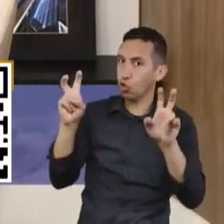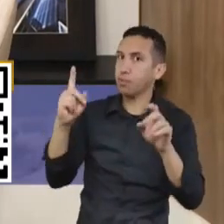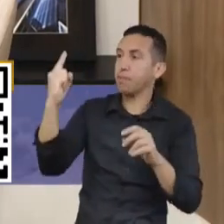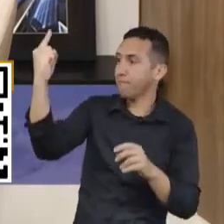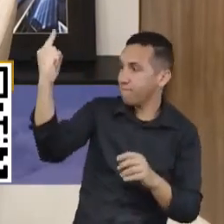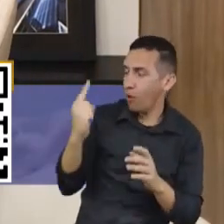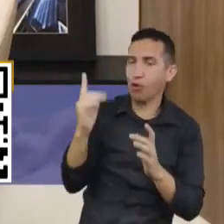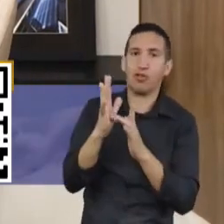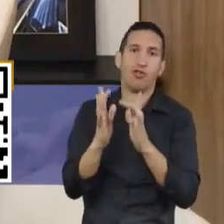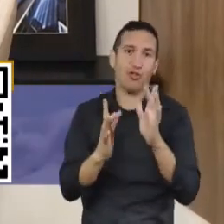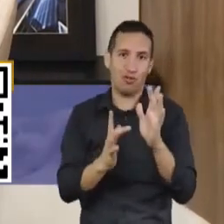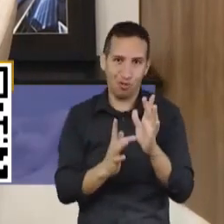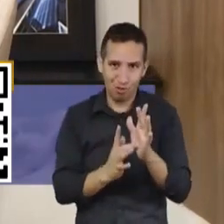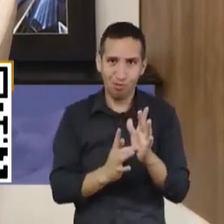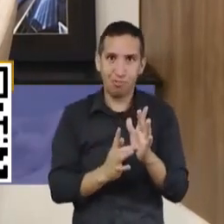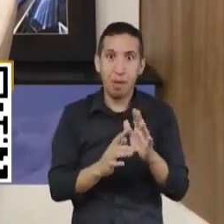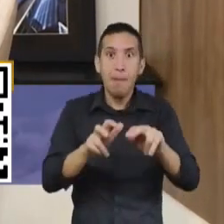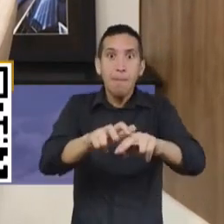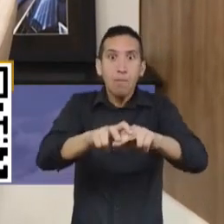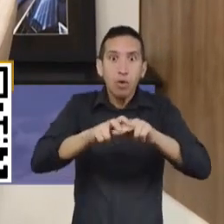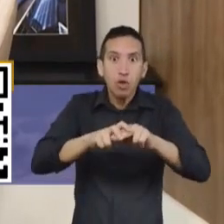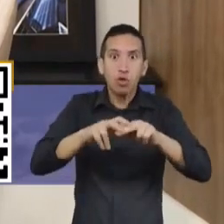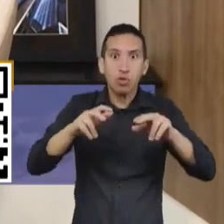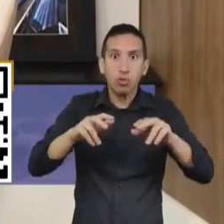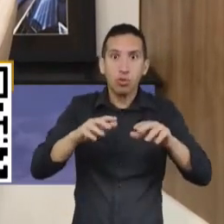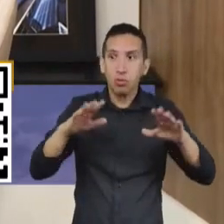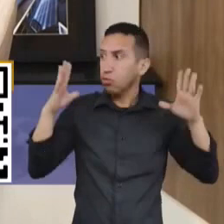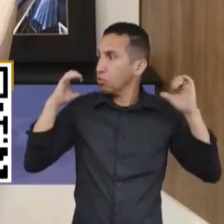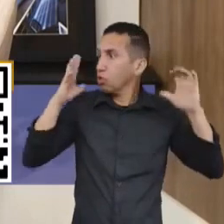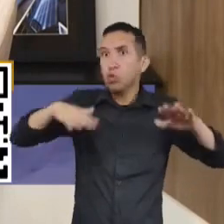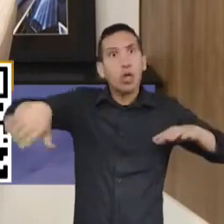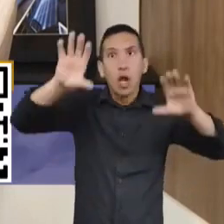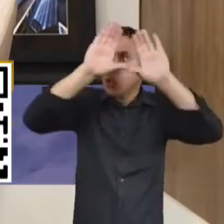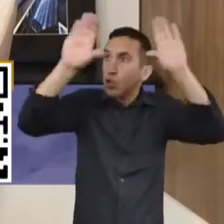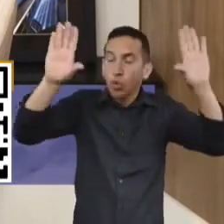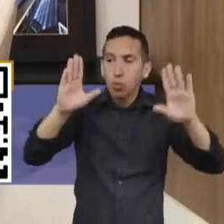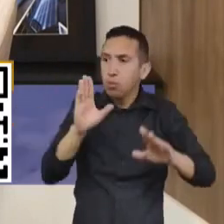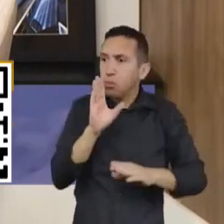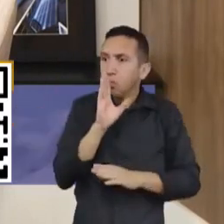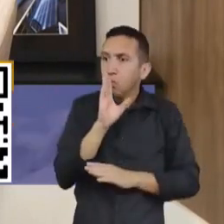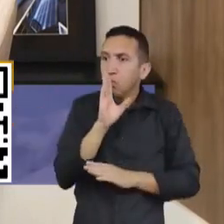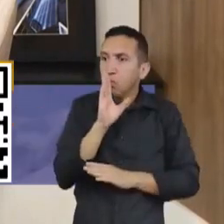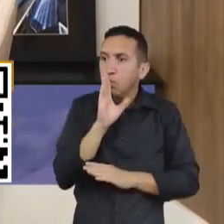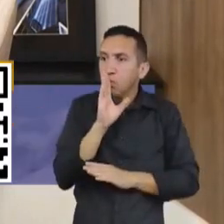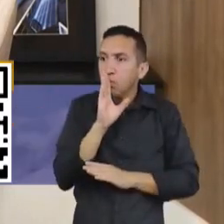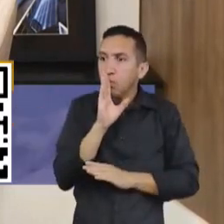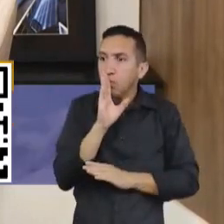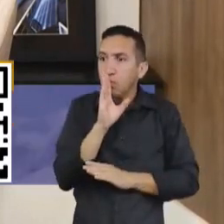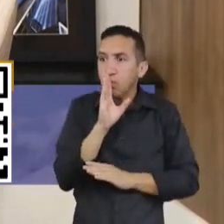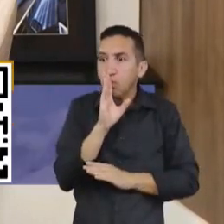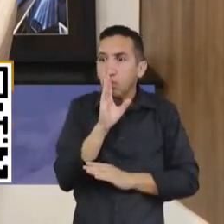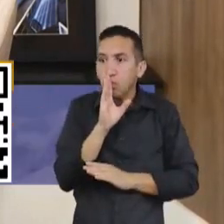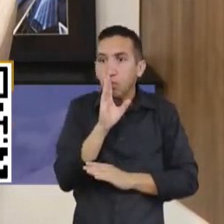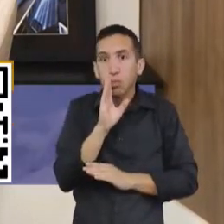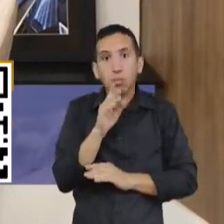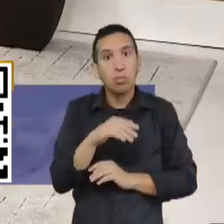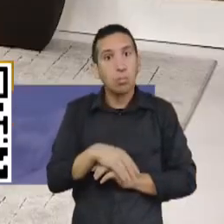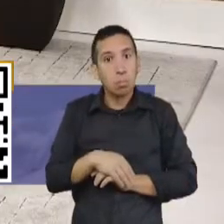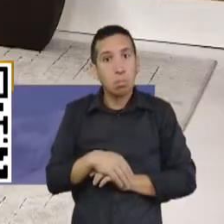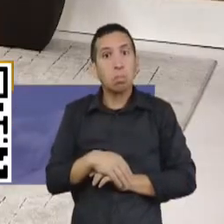volta de Cristo é por isso que houve silêncio no céu por cerca de meia hora e isso é incrível não